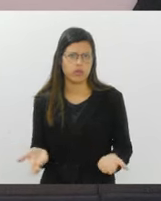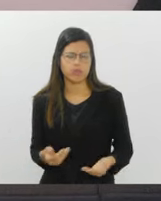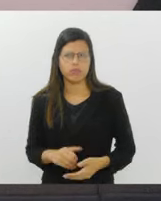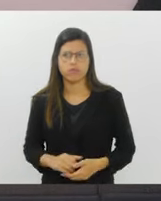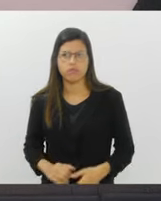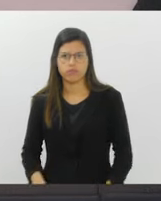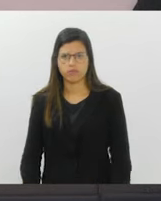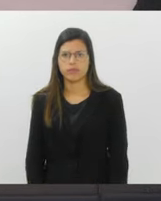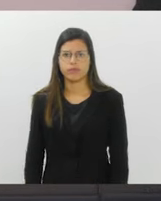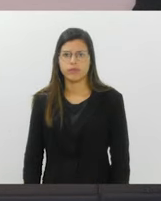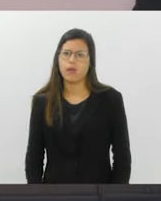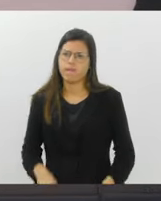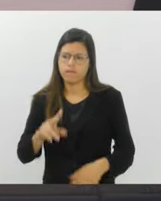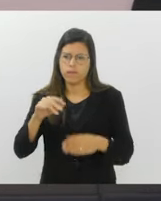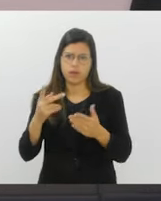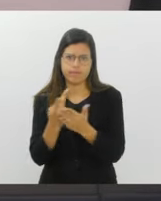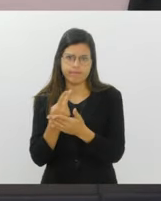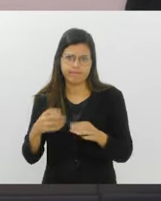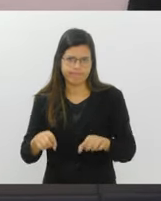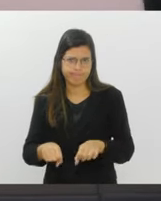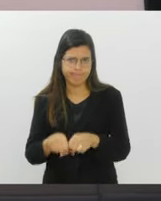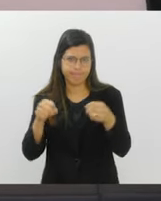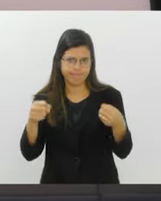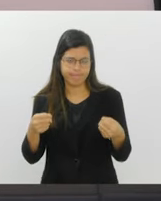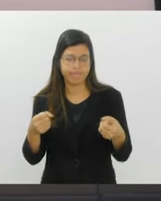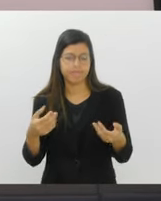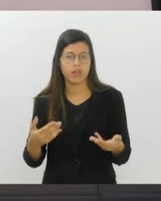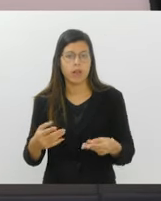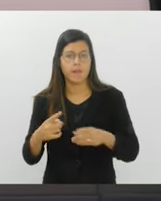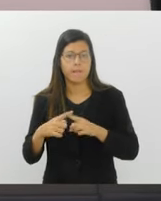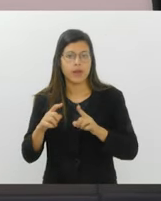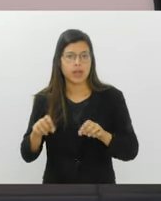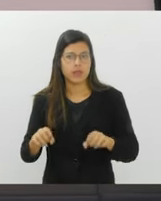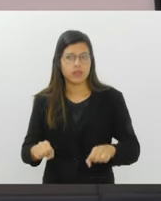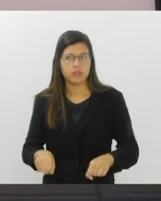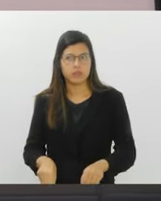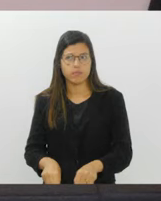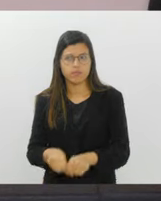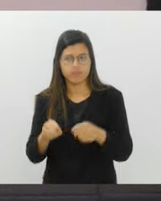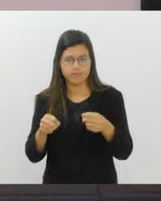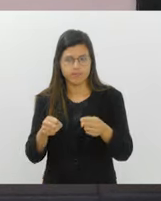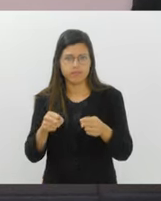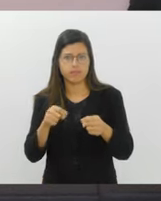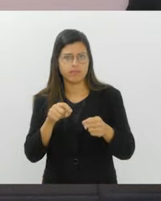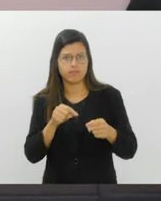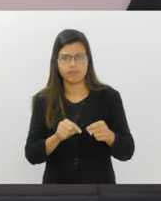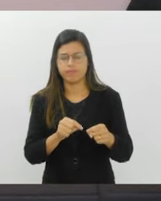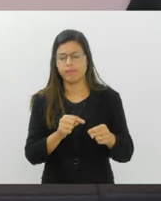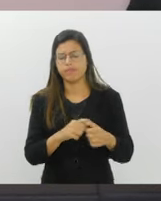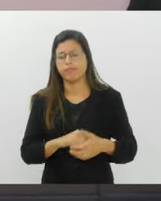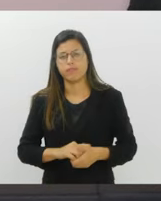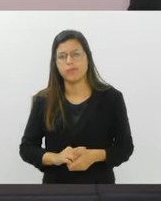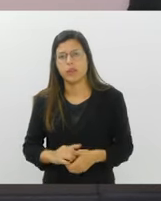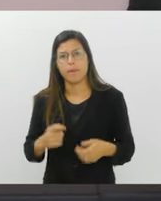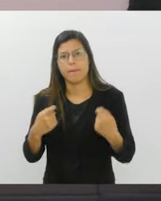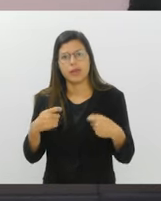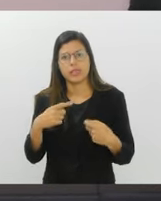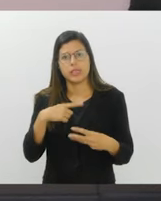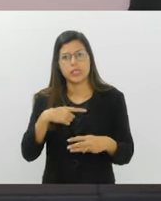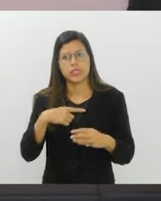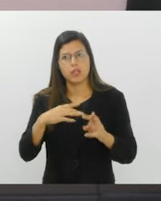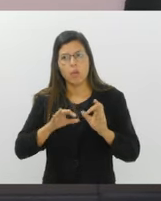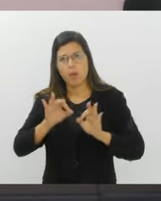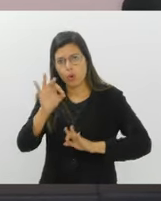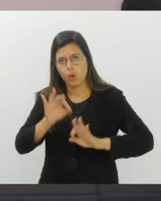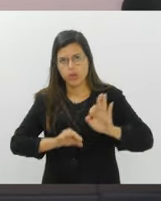vai se chegar à ruptura. Mas na ruptura, mesmo para a ruptura, tem que ter um planejamento